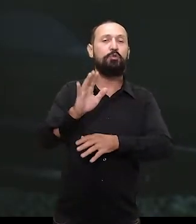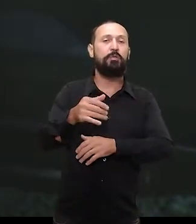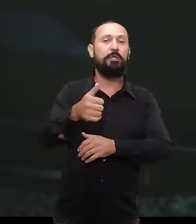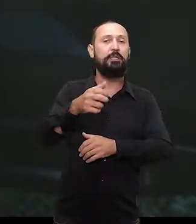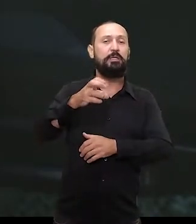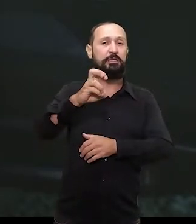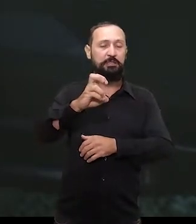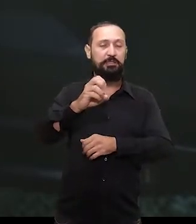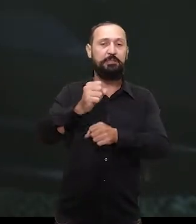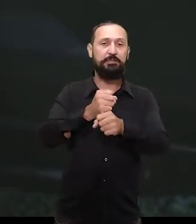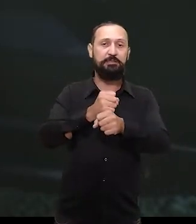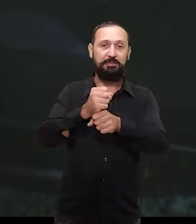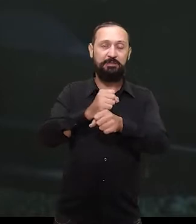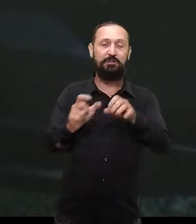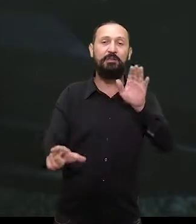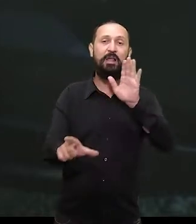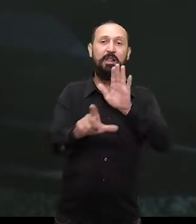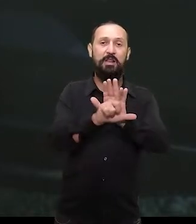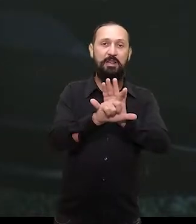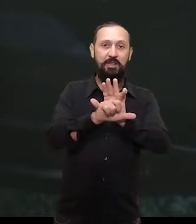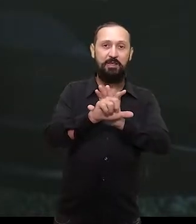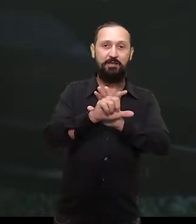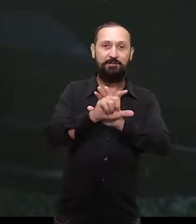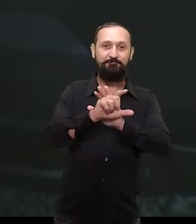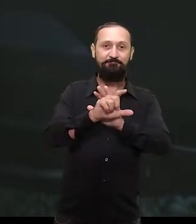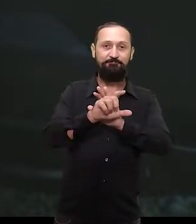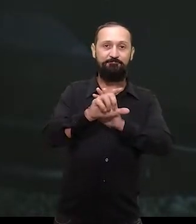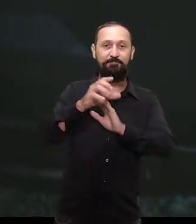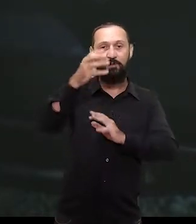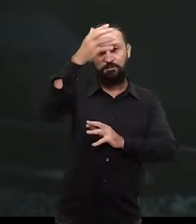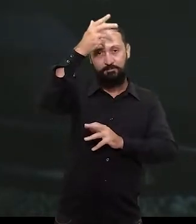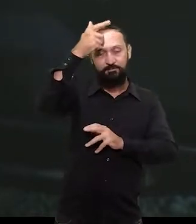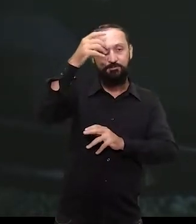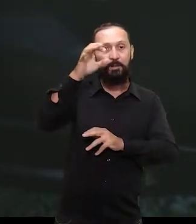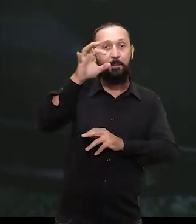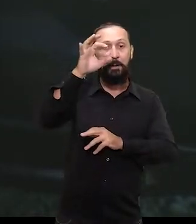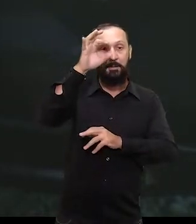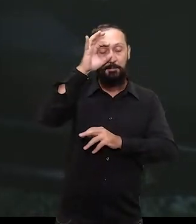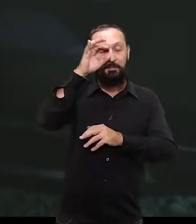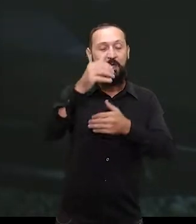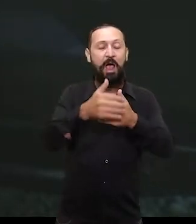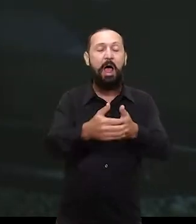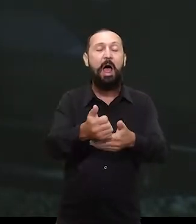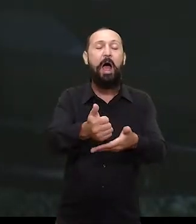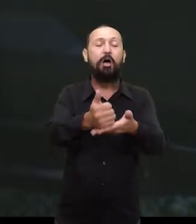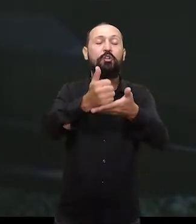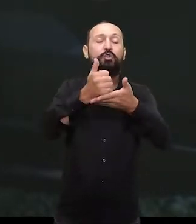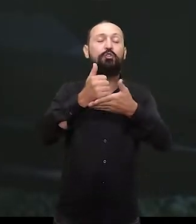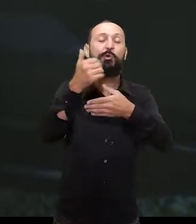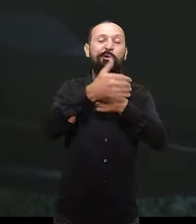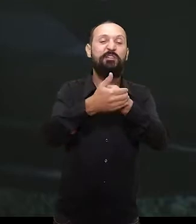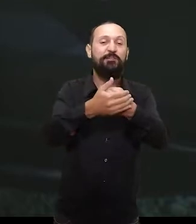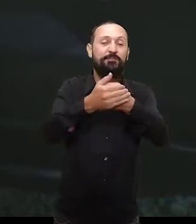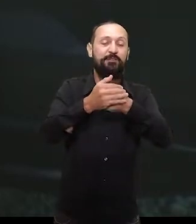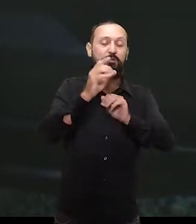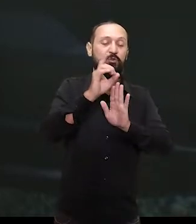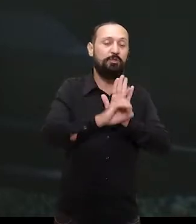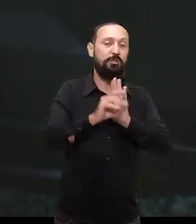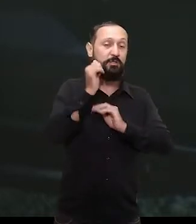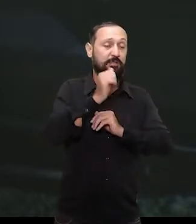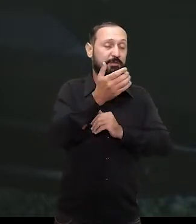completamos 15 anos da Lei Maria da Penha um Marco na legislação para proteção de defesa dos direitos da mulher né